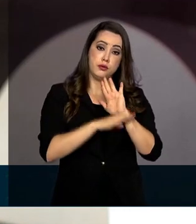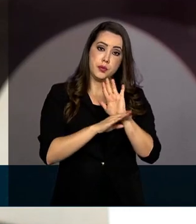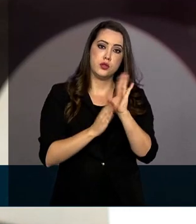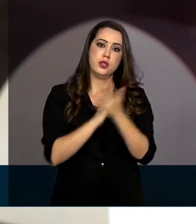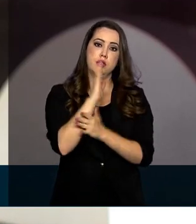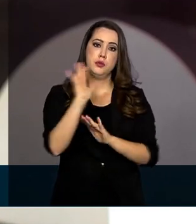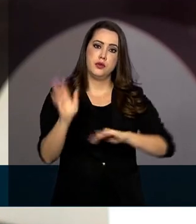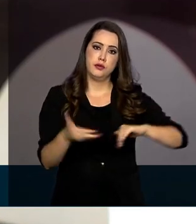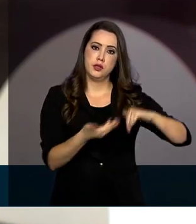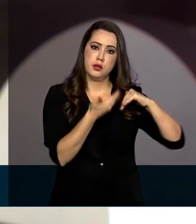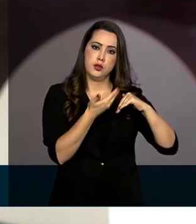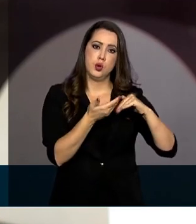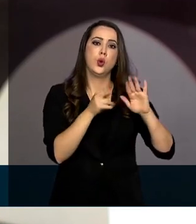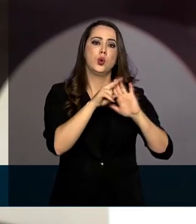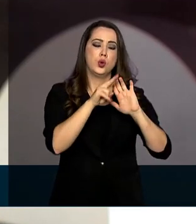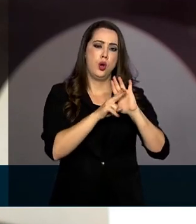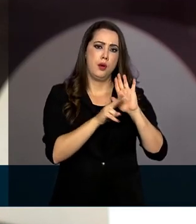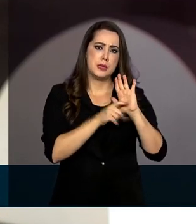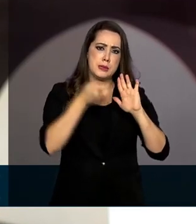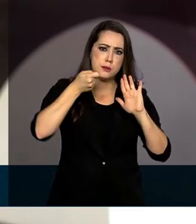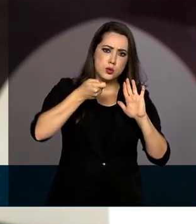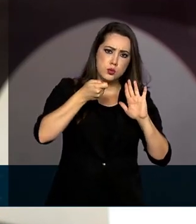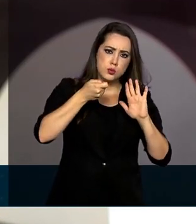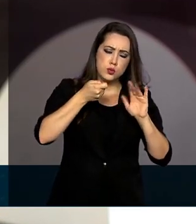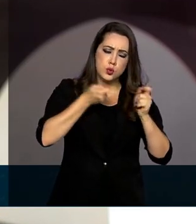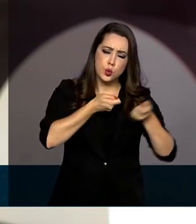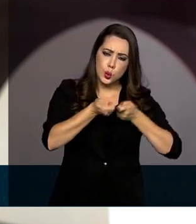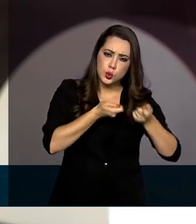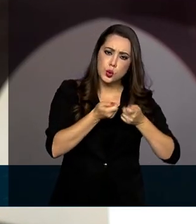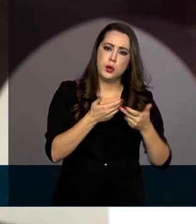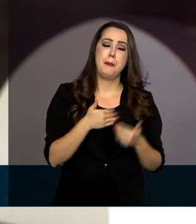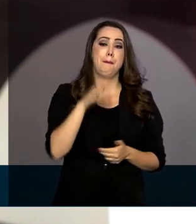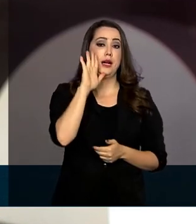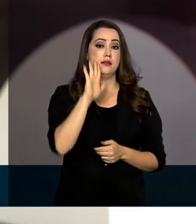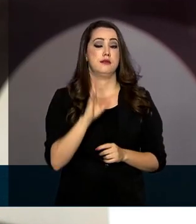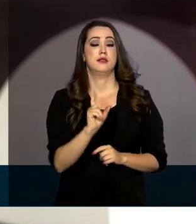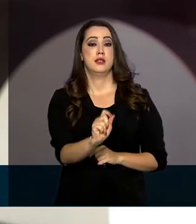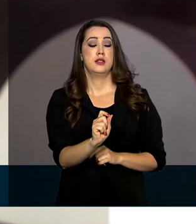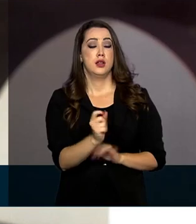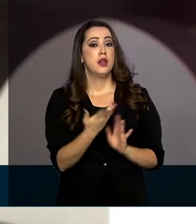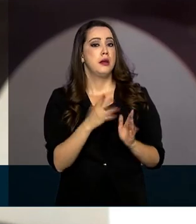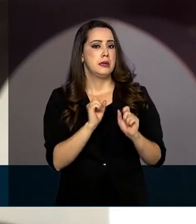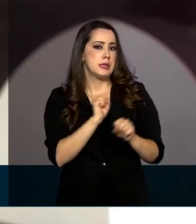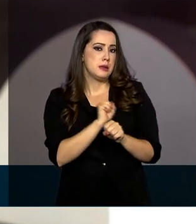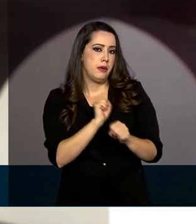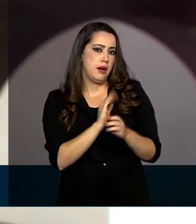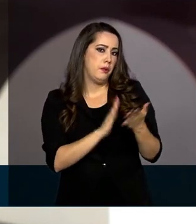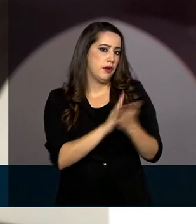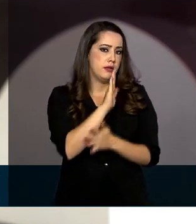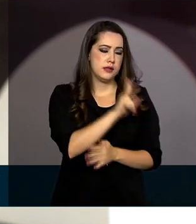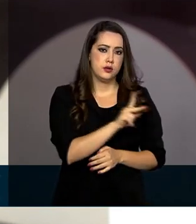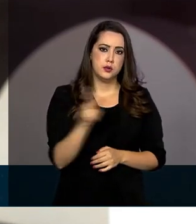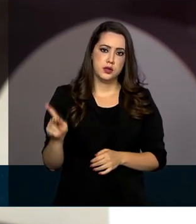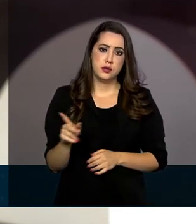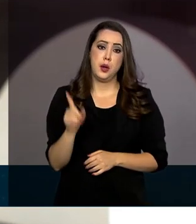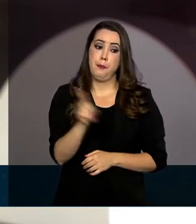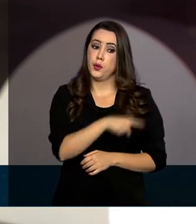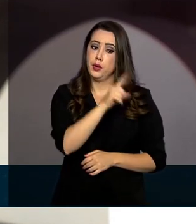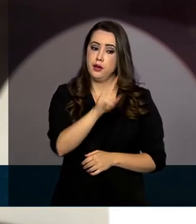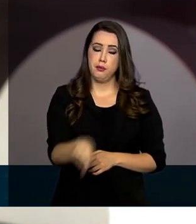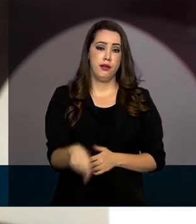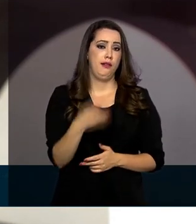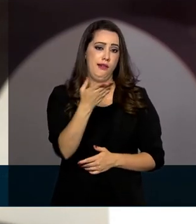Congresso com regras mais duras. O texto, que aguarda sanção presidencial, proíbe o uso de barragens